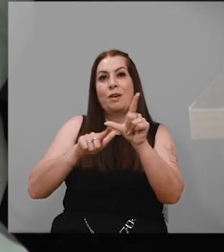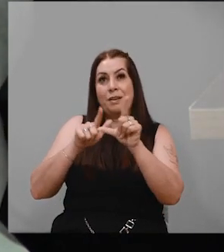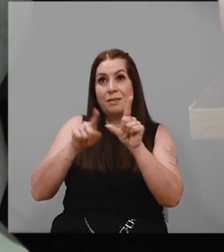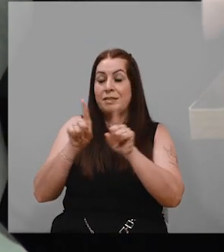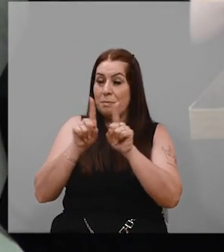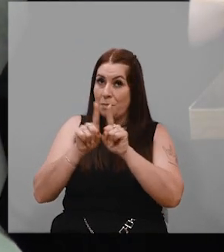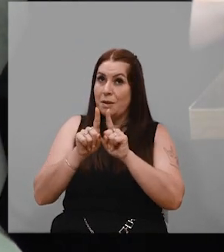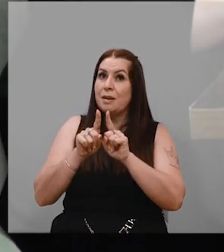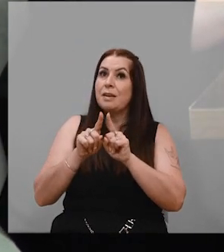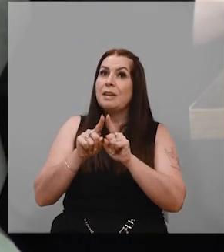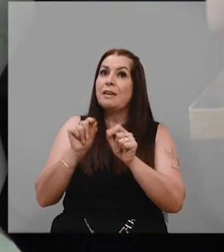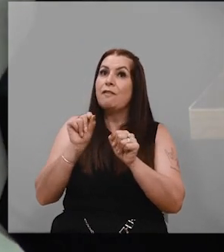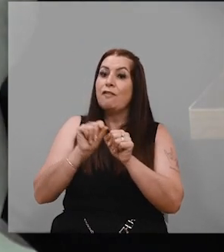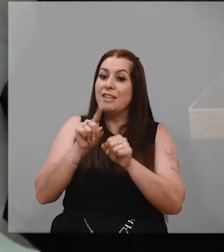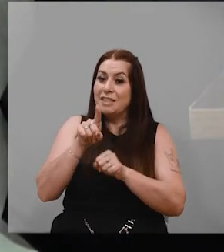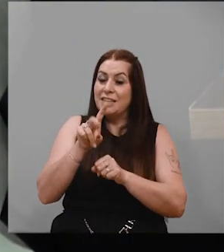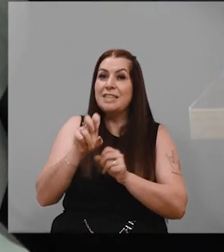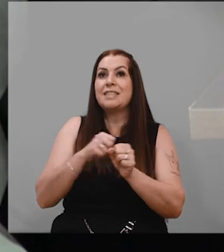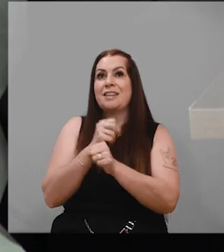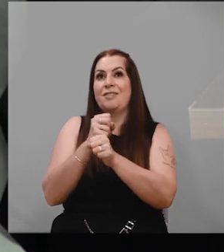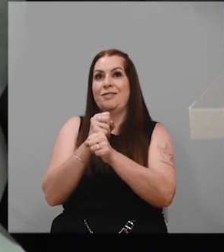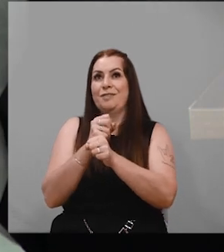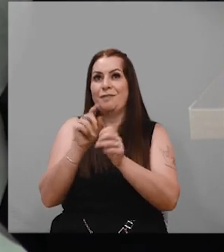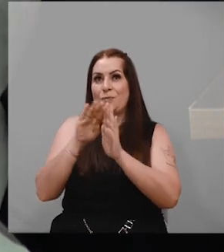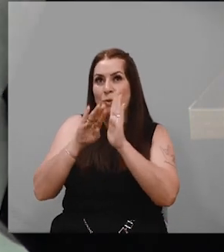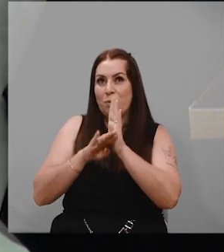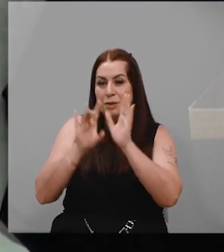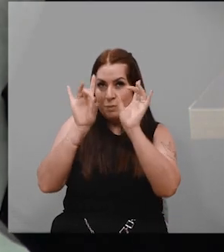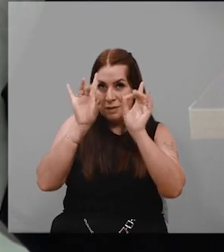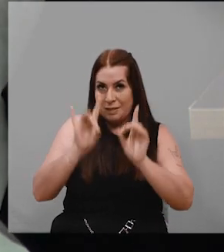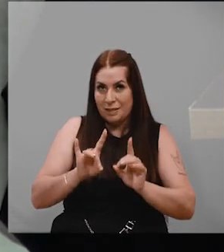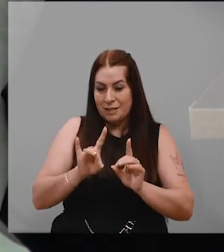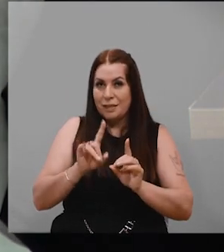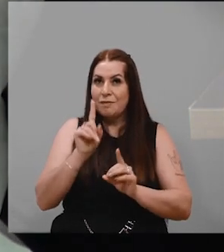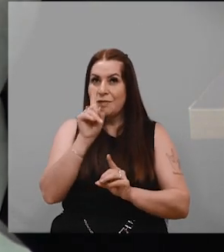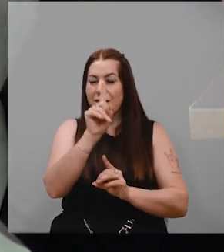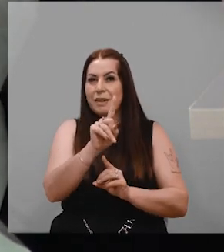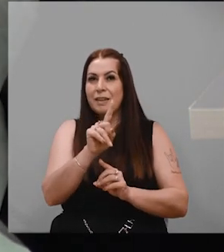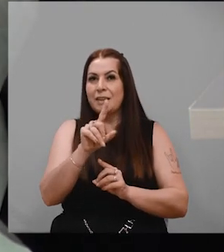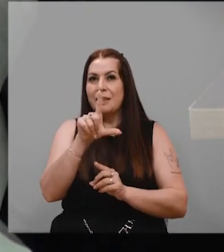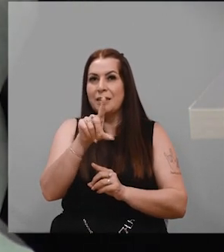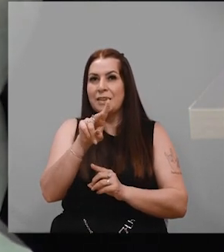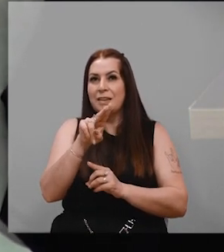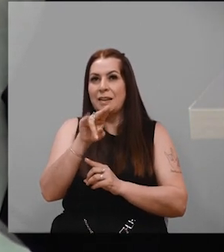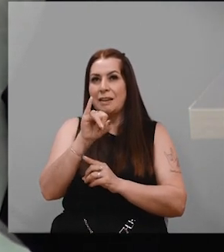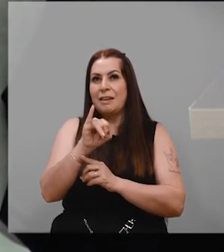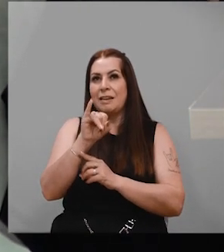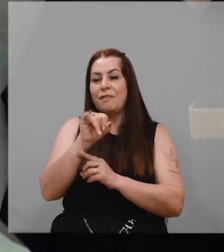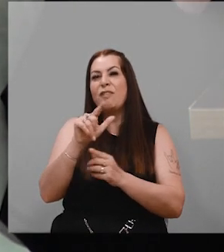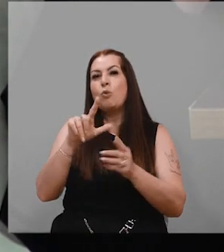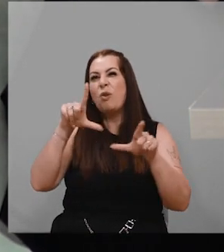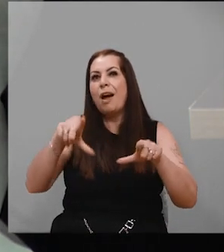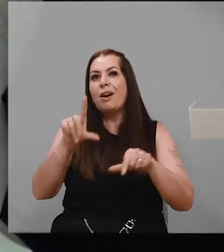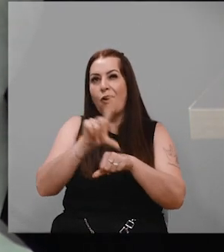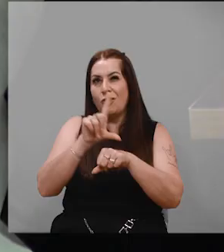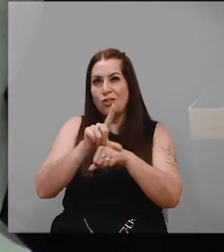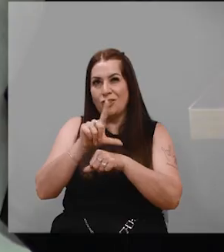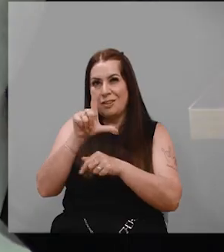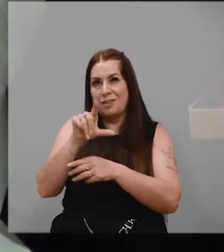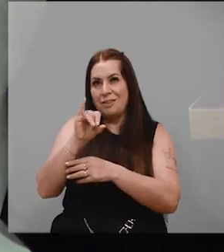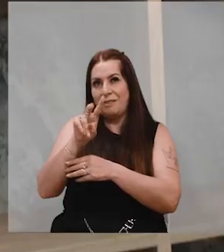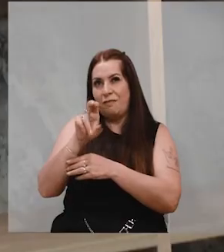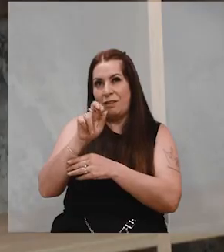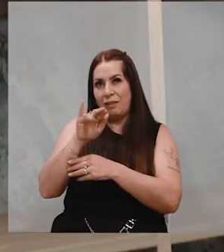inclusive, completou 15 anos e a gente fez um programa especial lá da Livraria Arco da Velha, falando com os